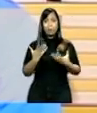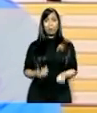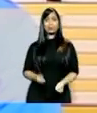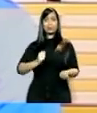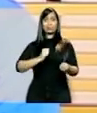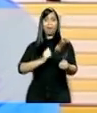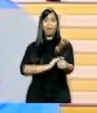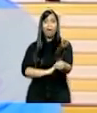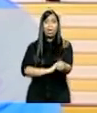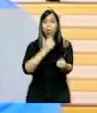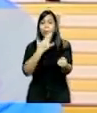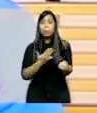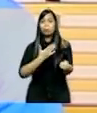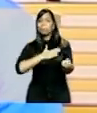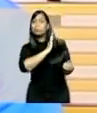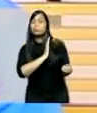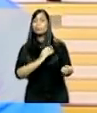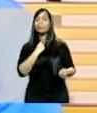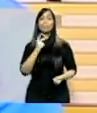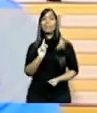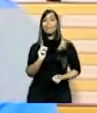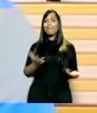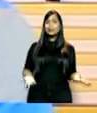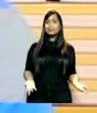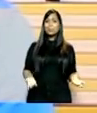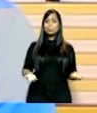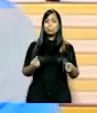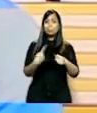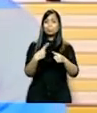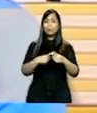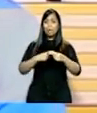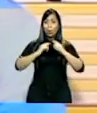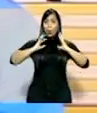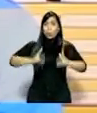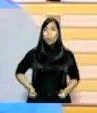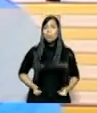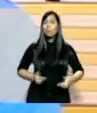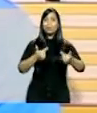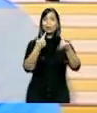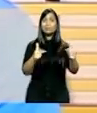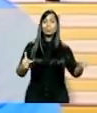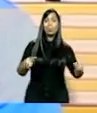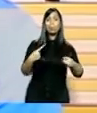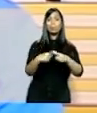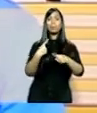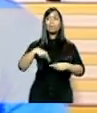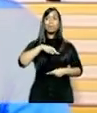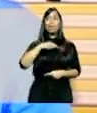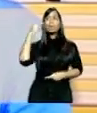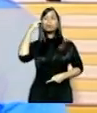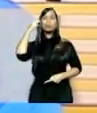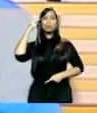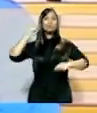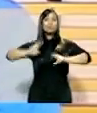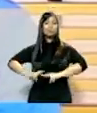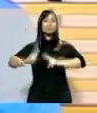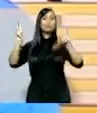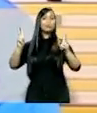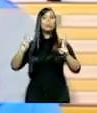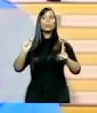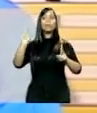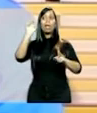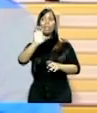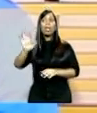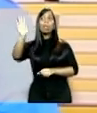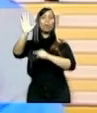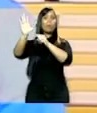existe raça pura no mundo, né, não só no Brasil. Nunca existiu, na verdade. Nós temos uma vaga ideia errônea, equivocada, de que a Europa,